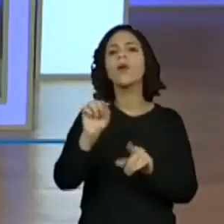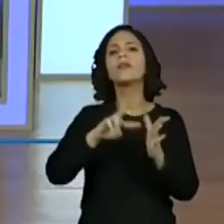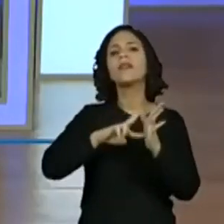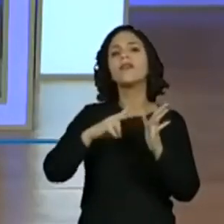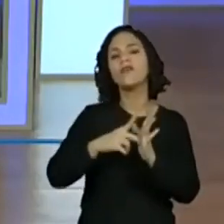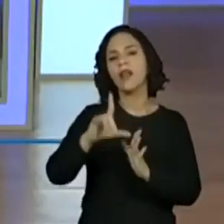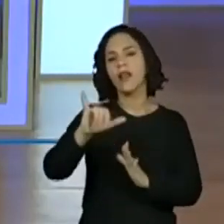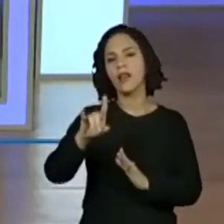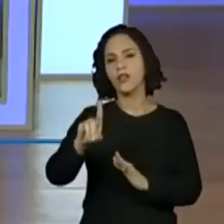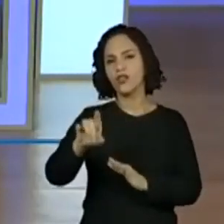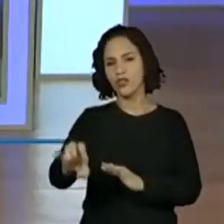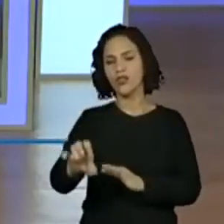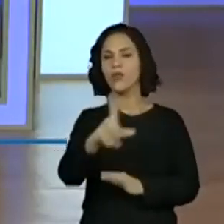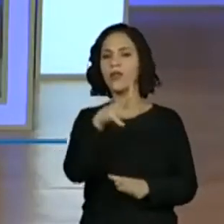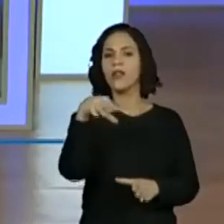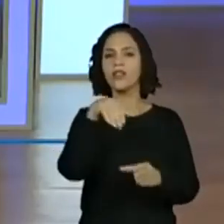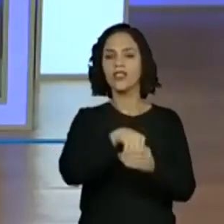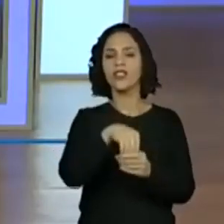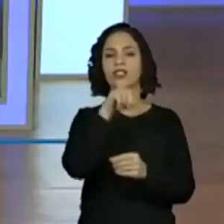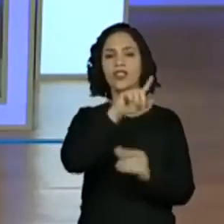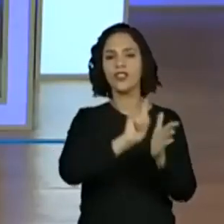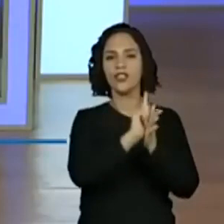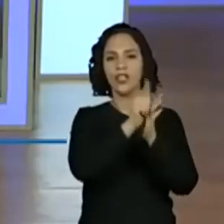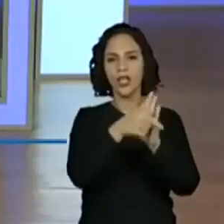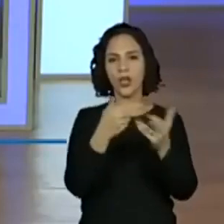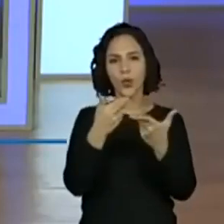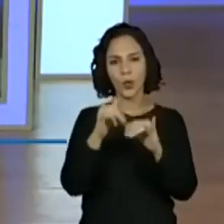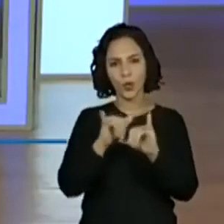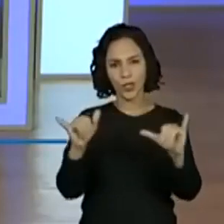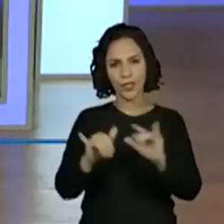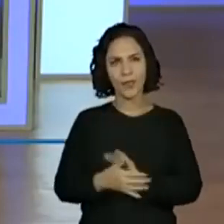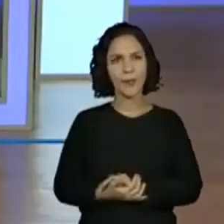aí dentro do gênero notícia. Sim, então.